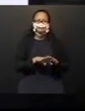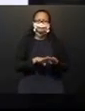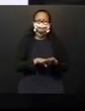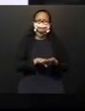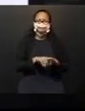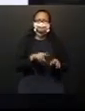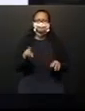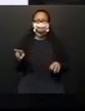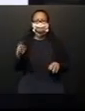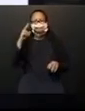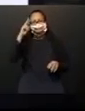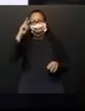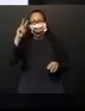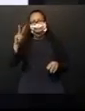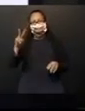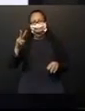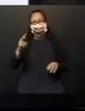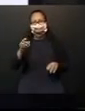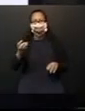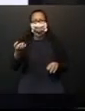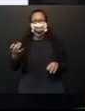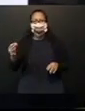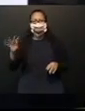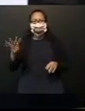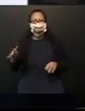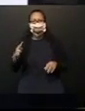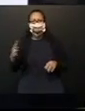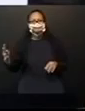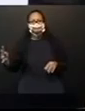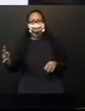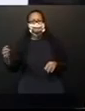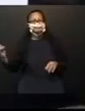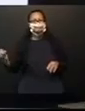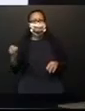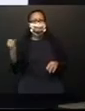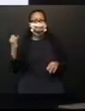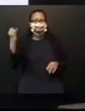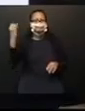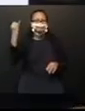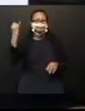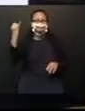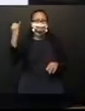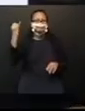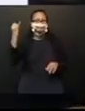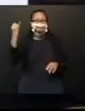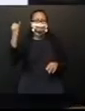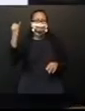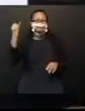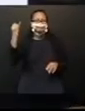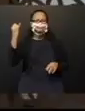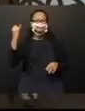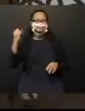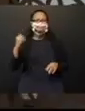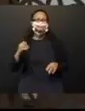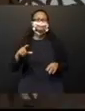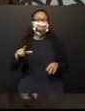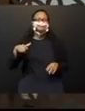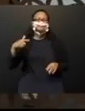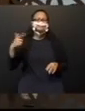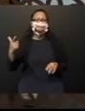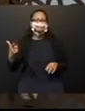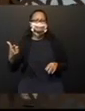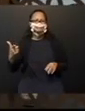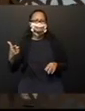esse sistema ele é presente, importante e serve de base para os outros